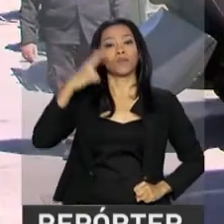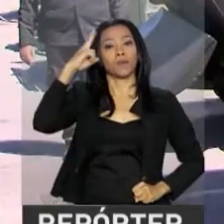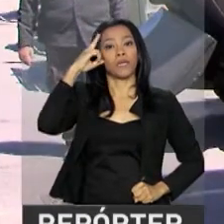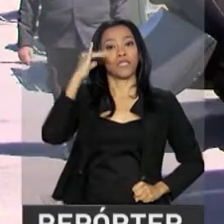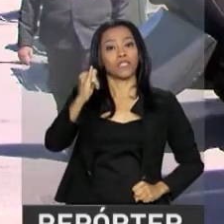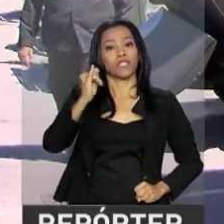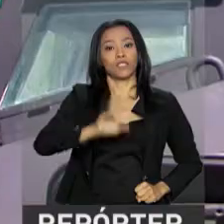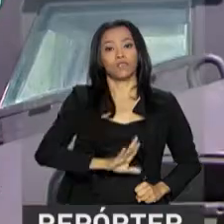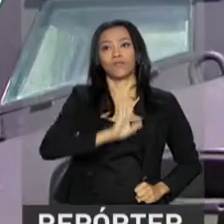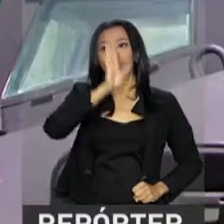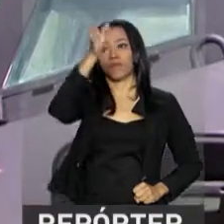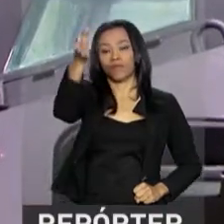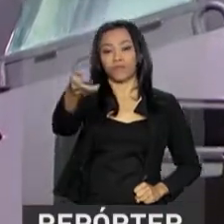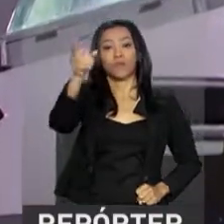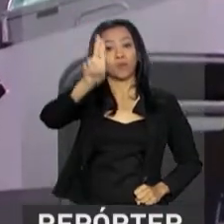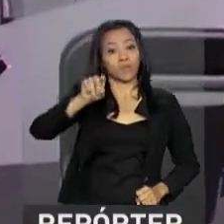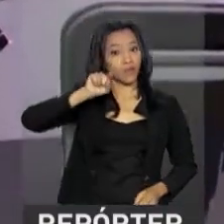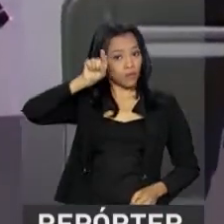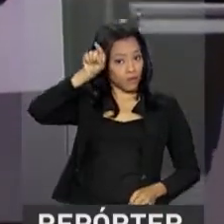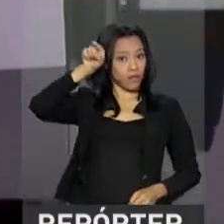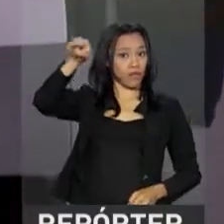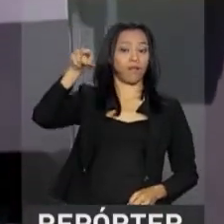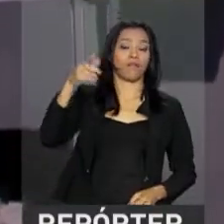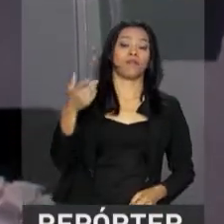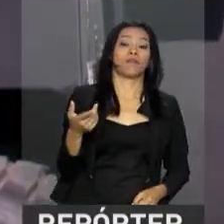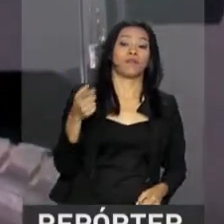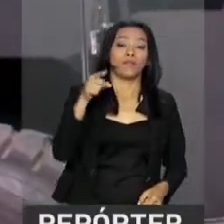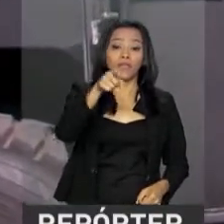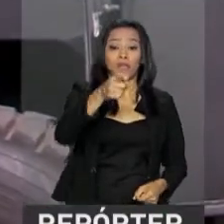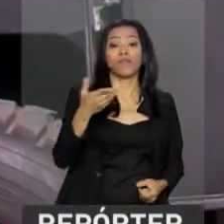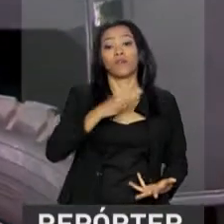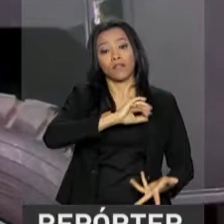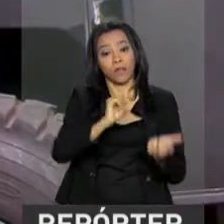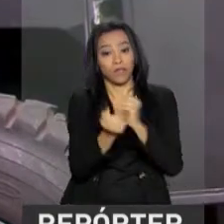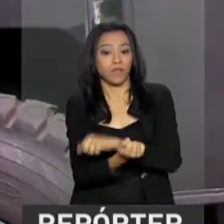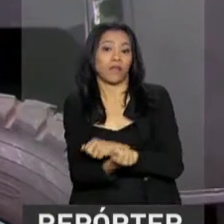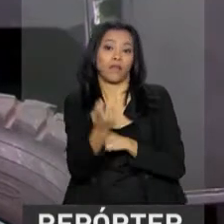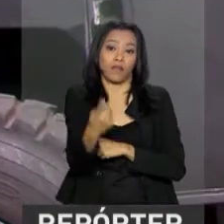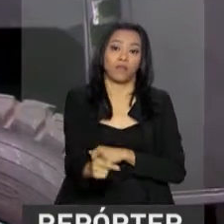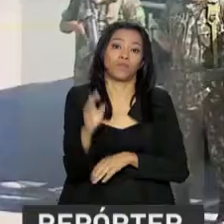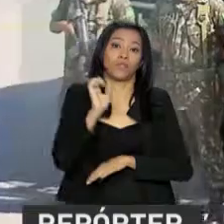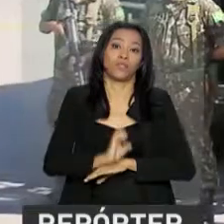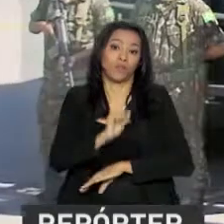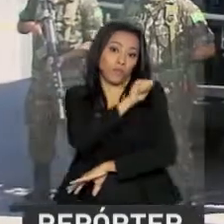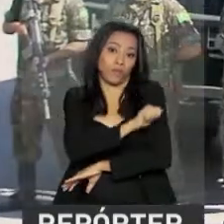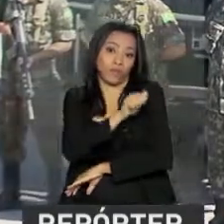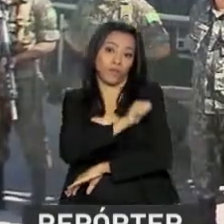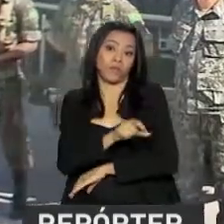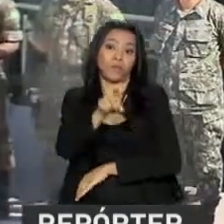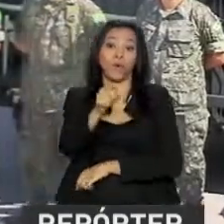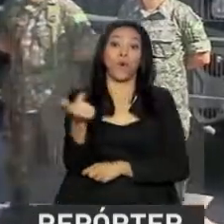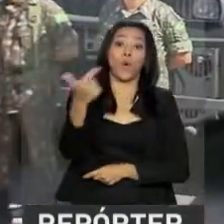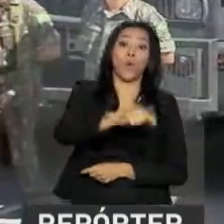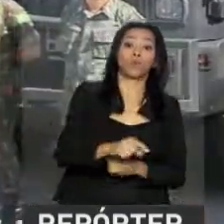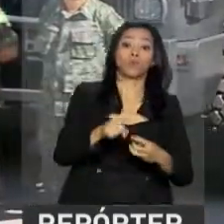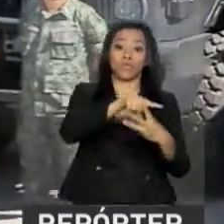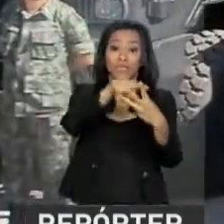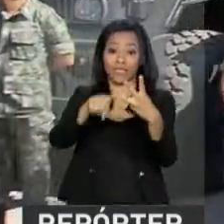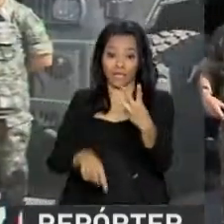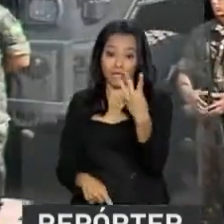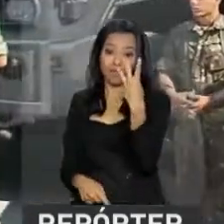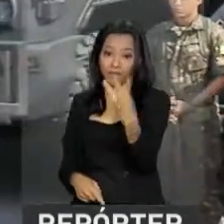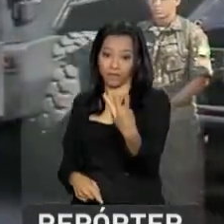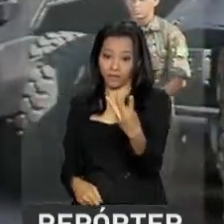foram adaptados para o Batalhão de Operações Especiais da Polícia Militar do Rio de Janeiro. Outros 3 blindados da